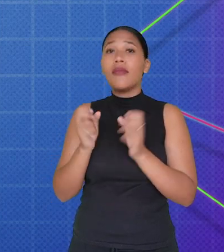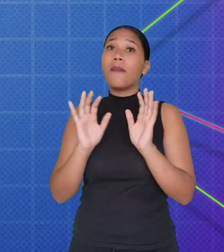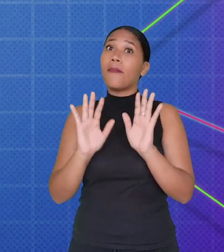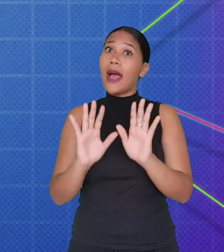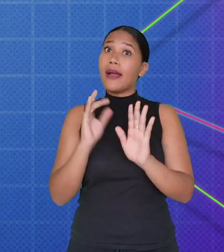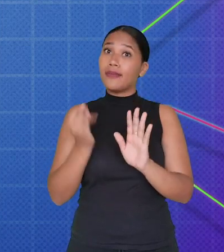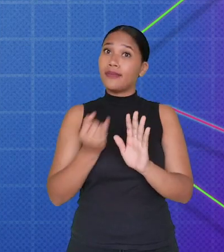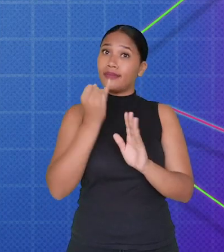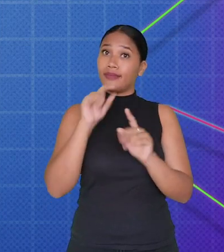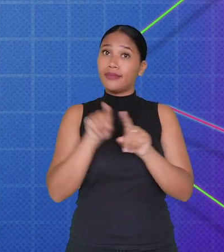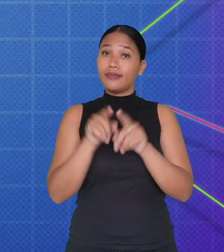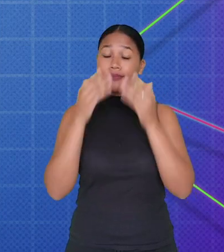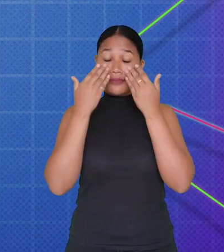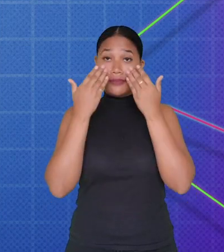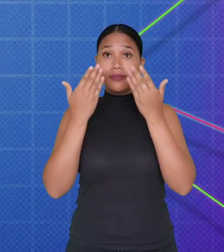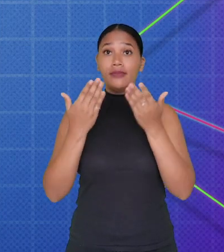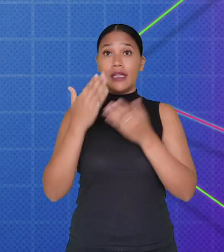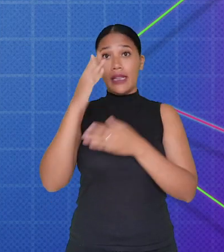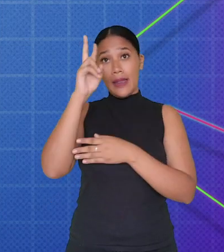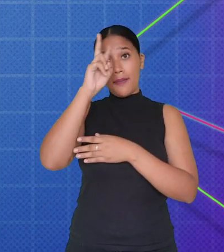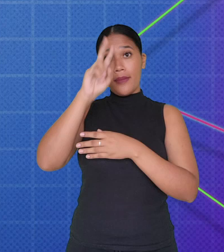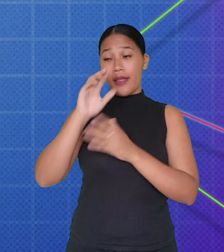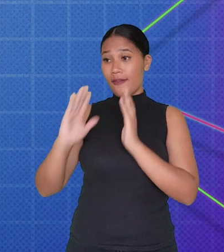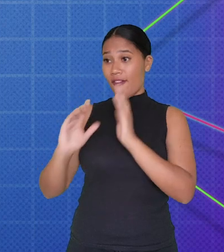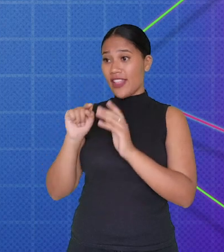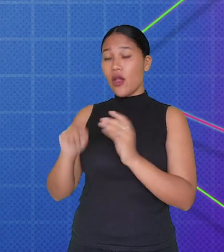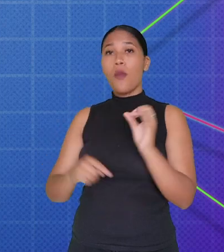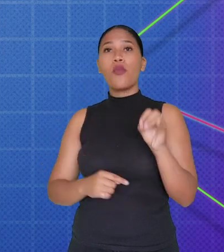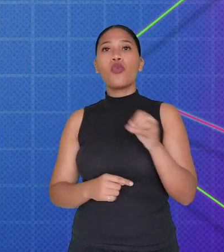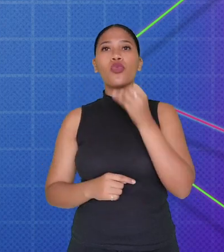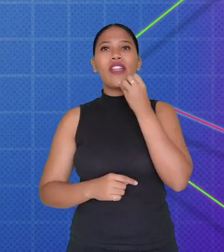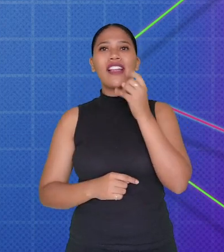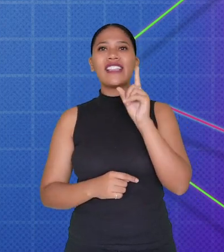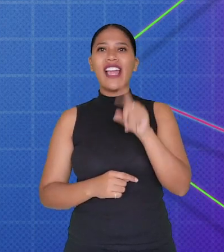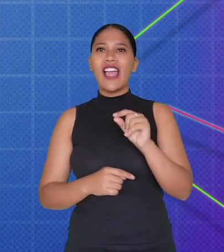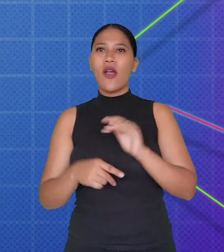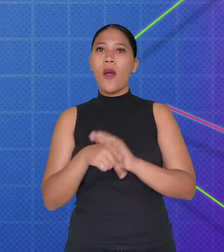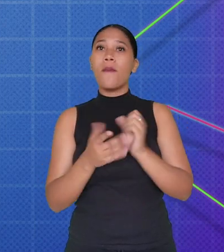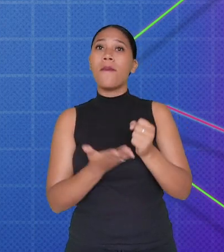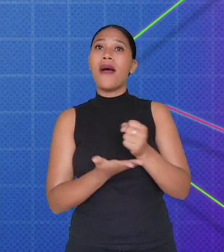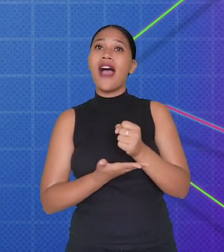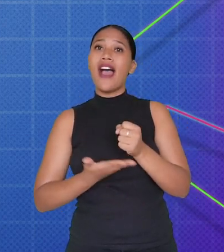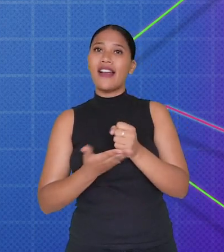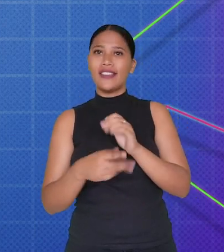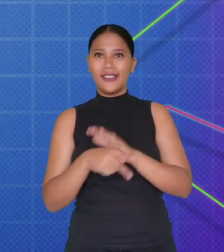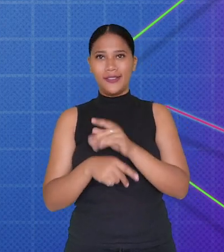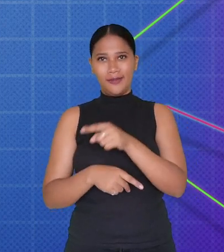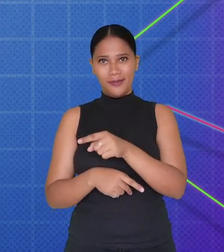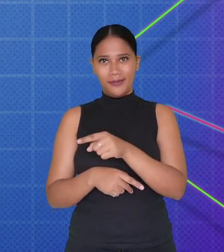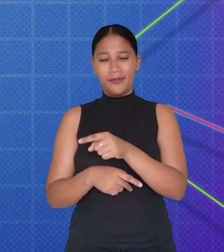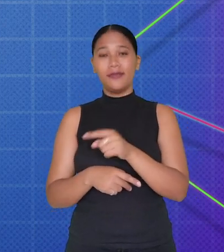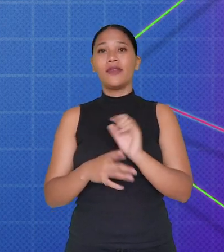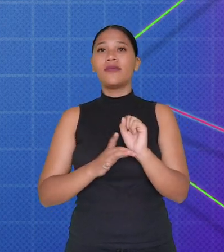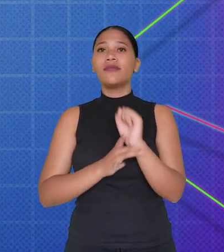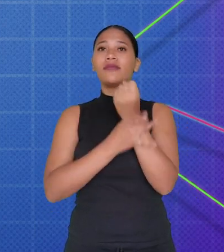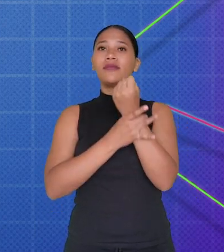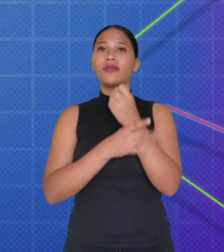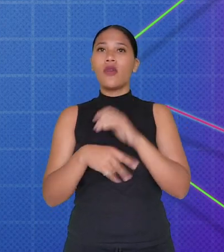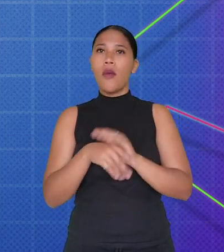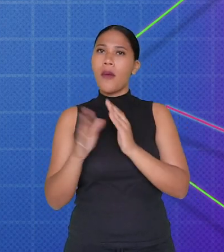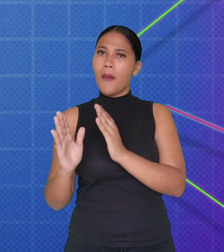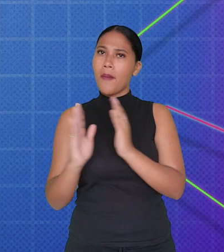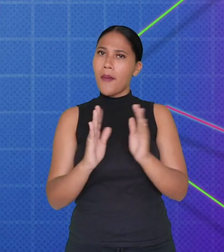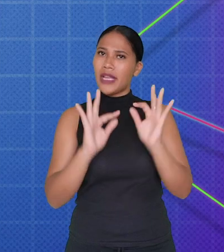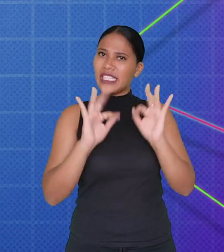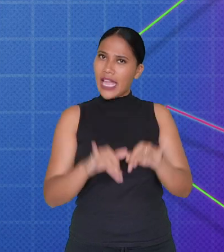visualmente mas é importante destacar que essa fase é uma oportunidade para testar as funcionalidades básicas do jogo e garantir